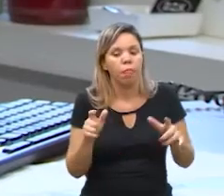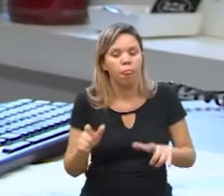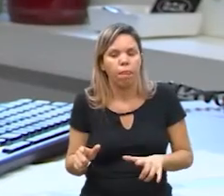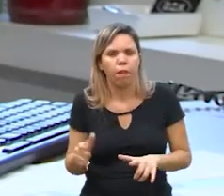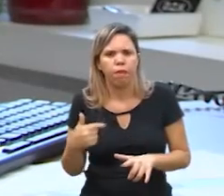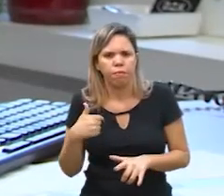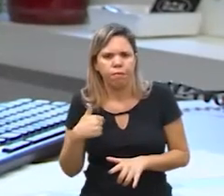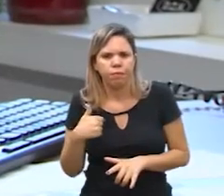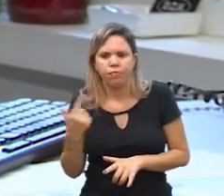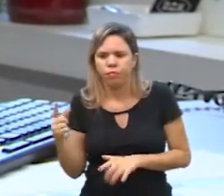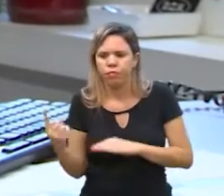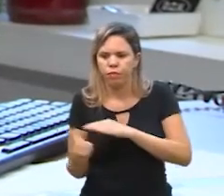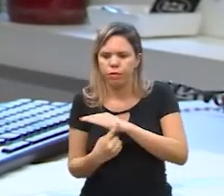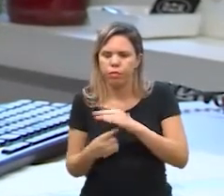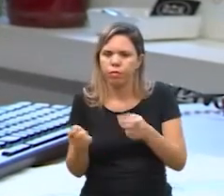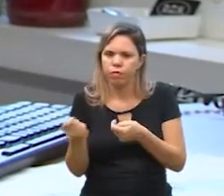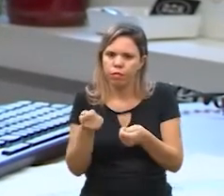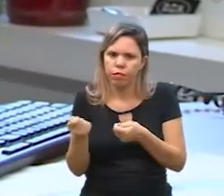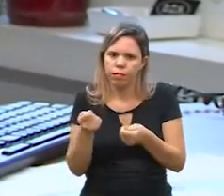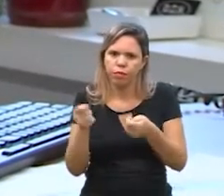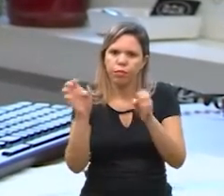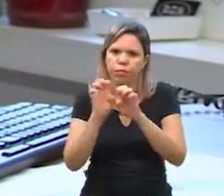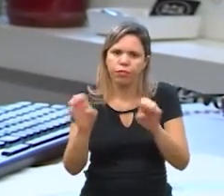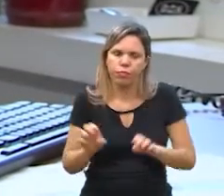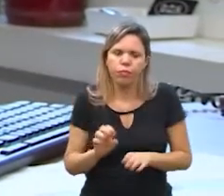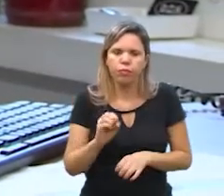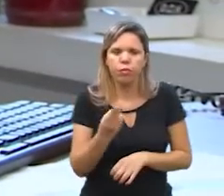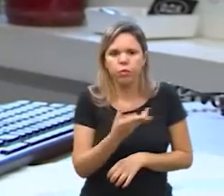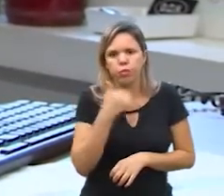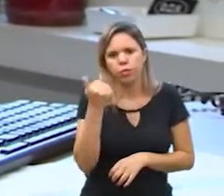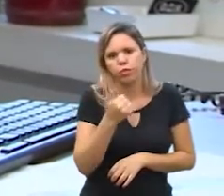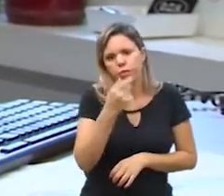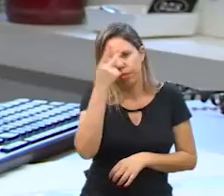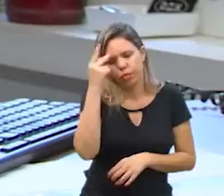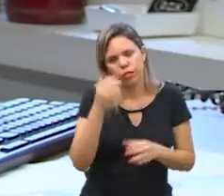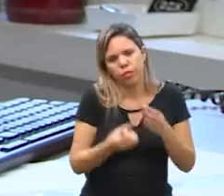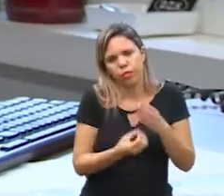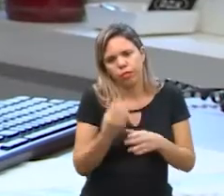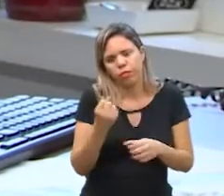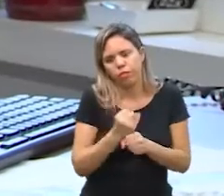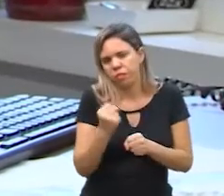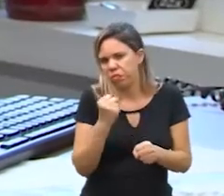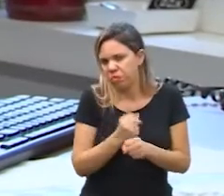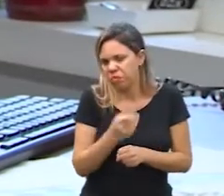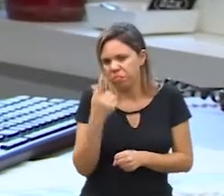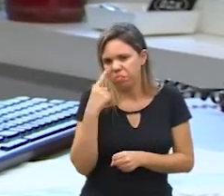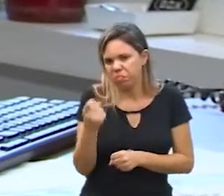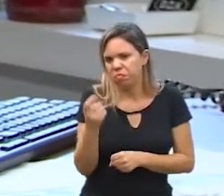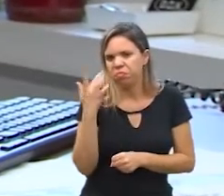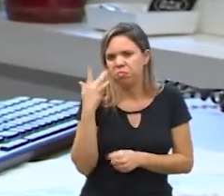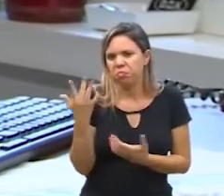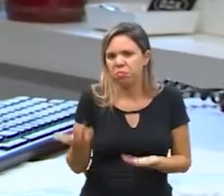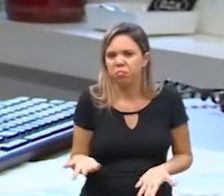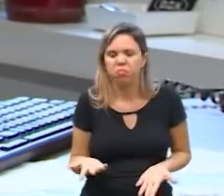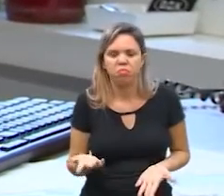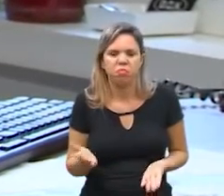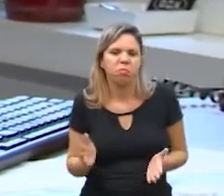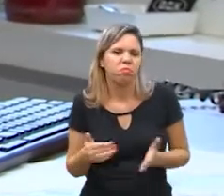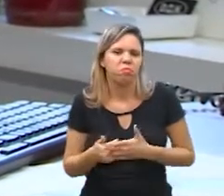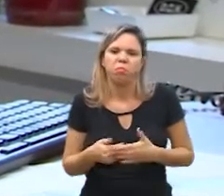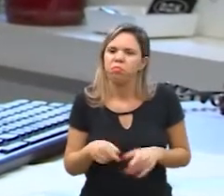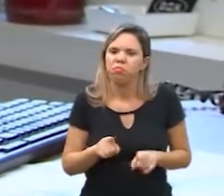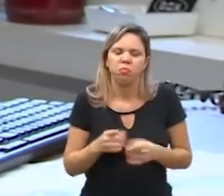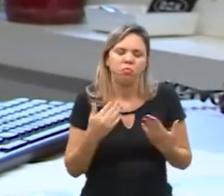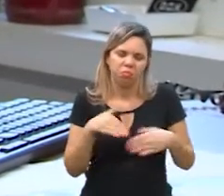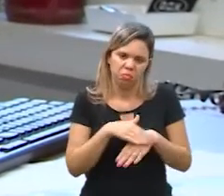espaço, o cliente vai ter uma economia na estrutura ou vai ficar melhor para fazer uma fundação. Quer dizer, eu acho bem interessante não fechar essa